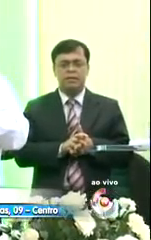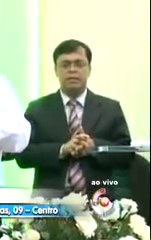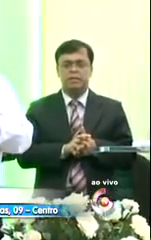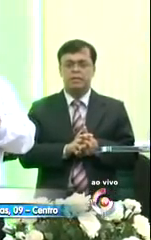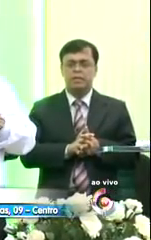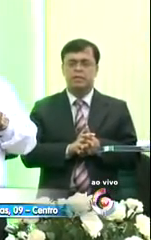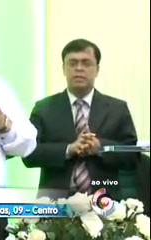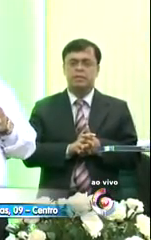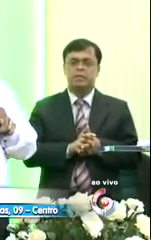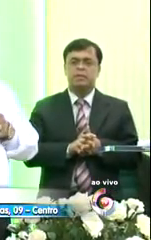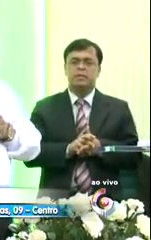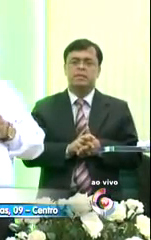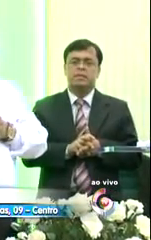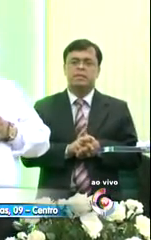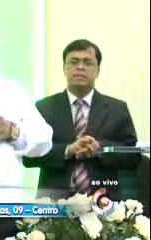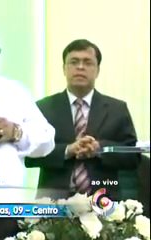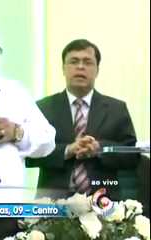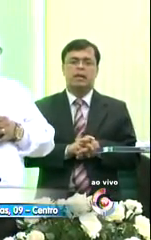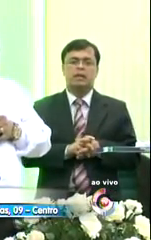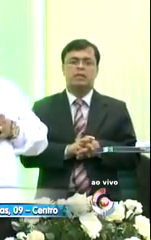sem lhes oferecer